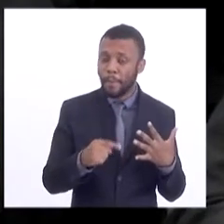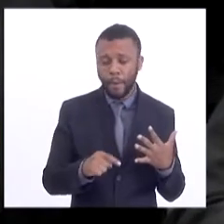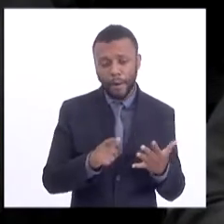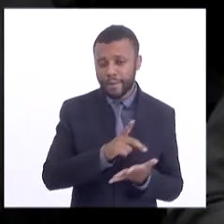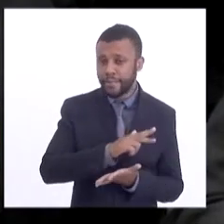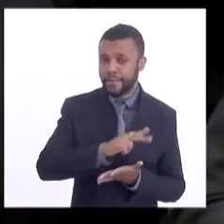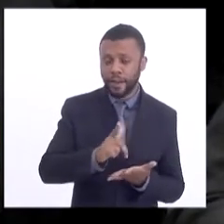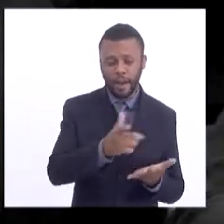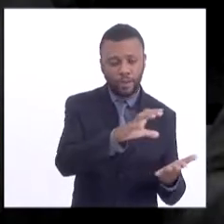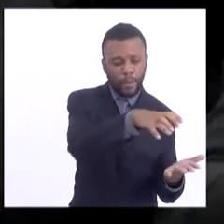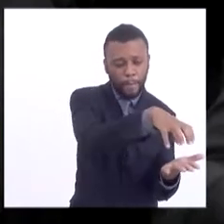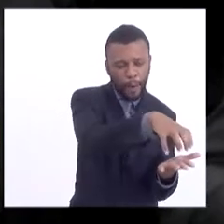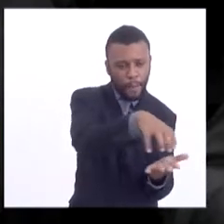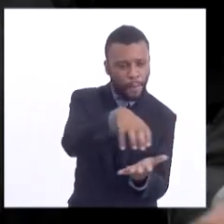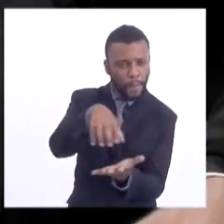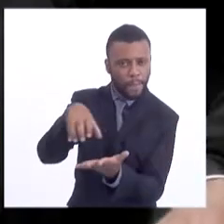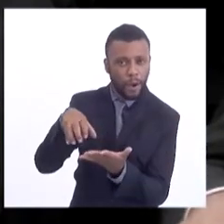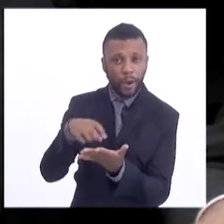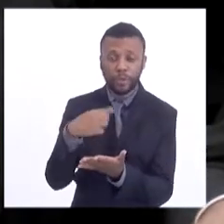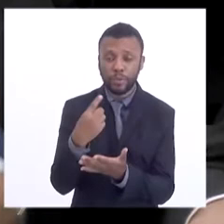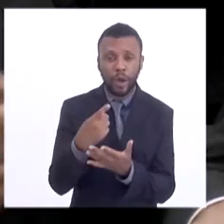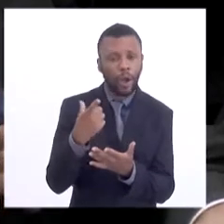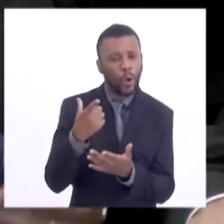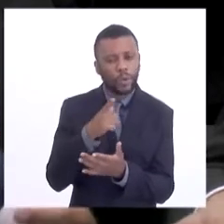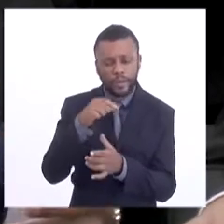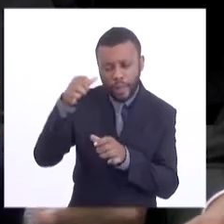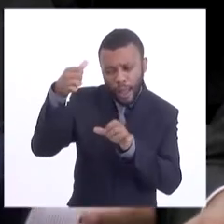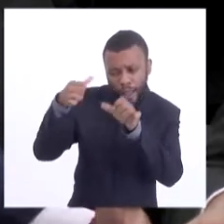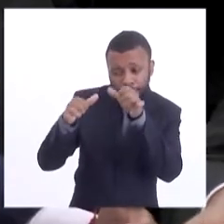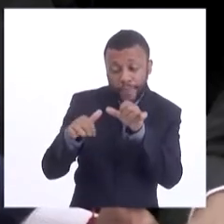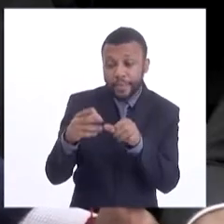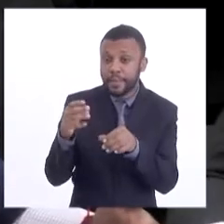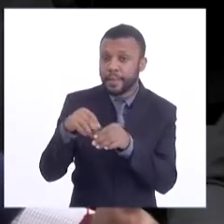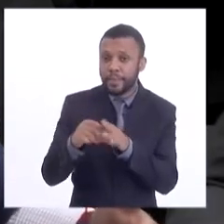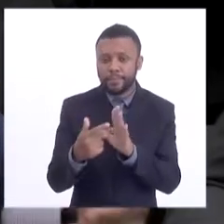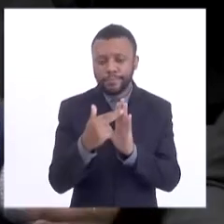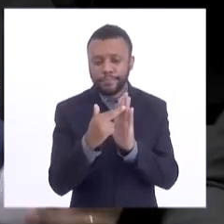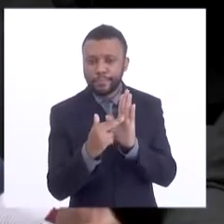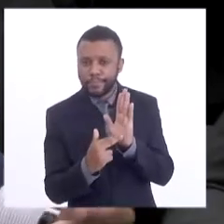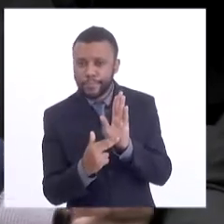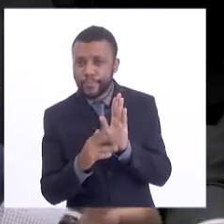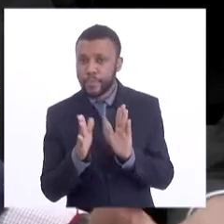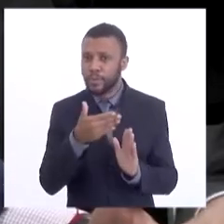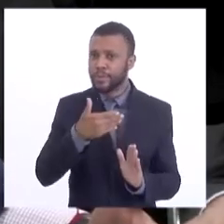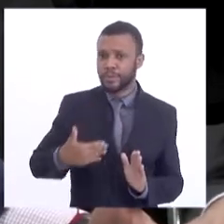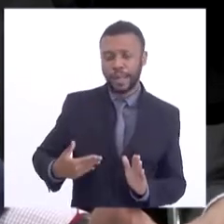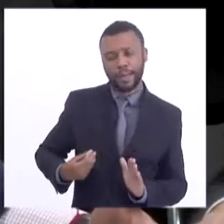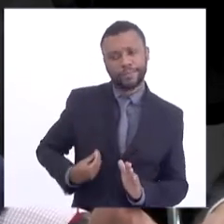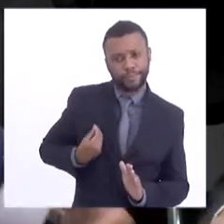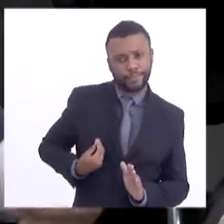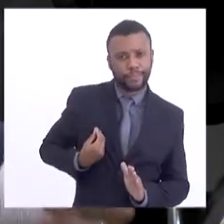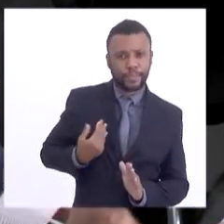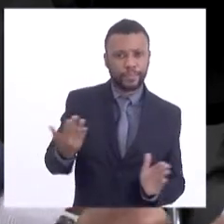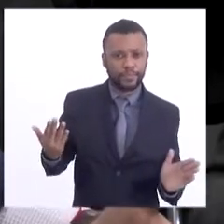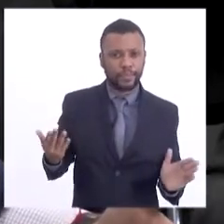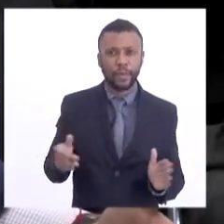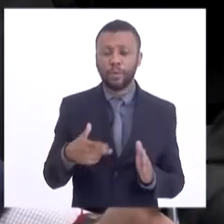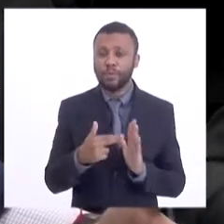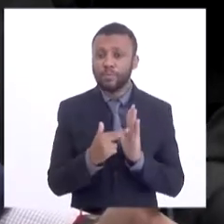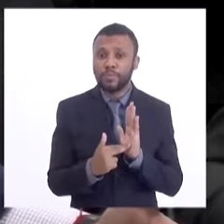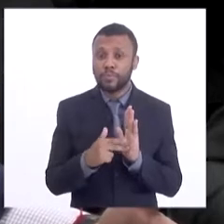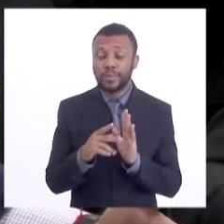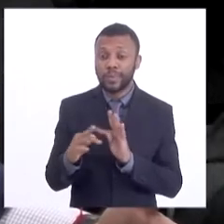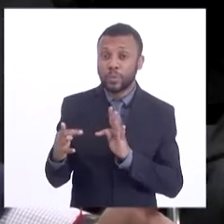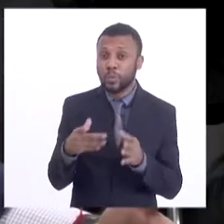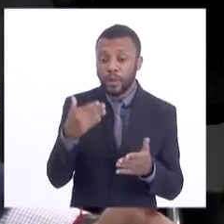a gente avaliar dentro das premissas que o estado vive e quais são essas premissas que tudo é